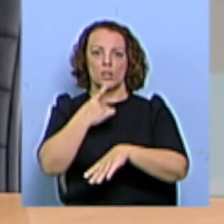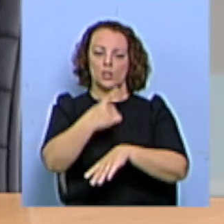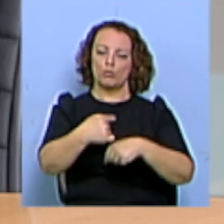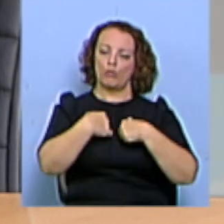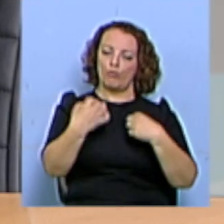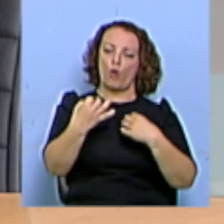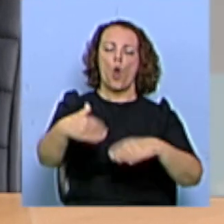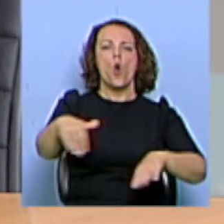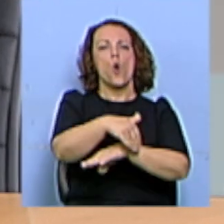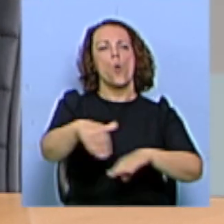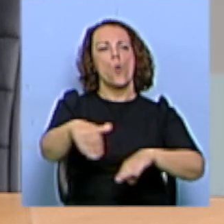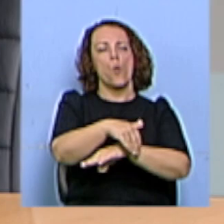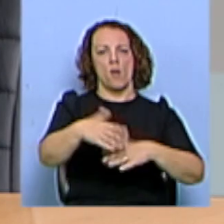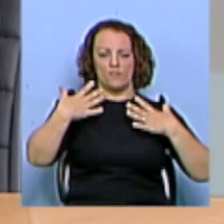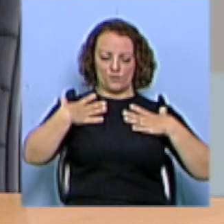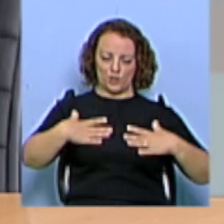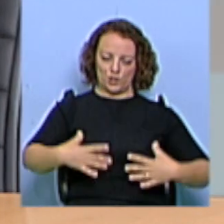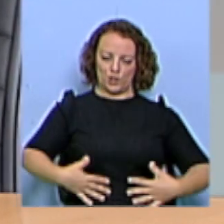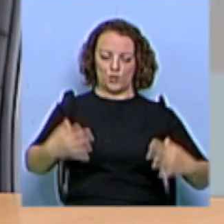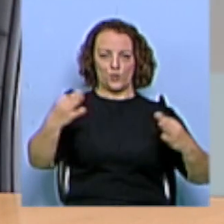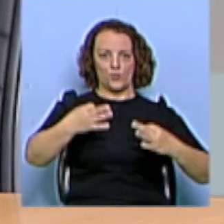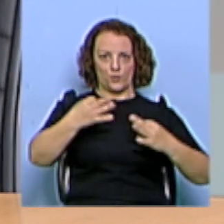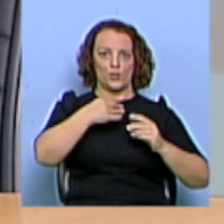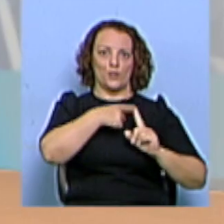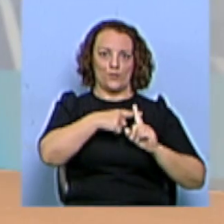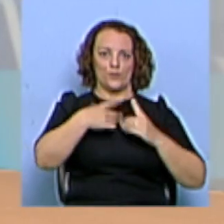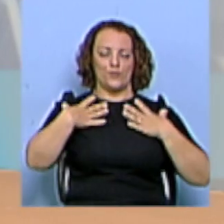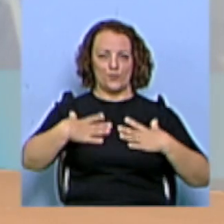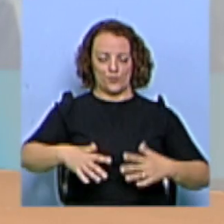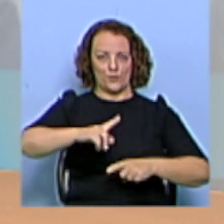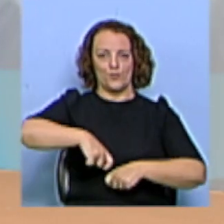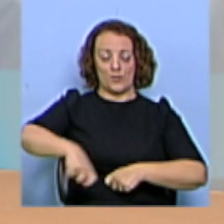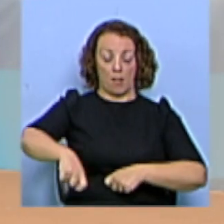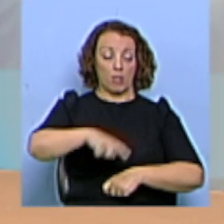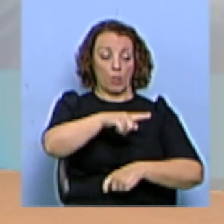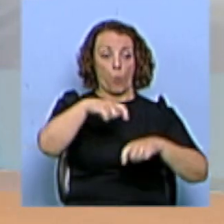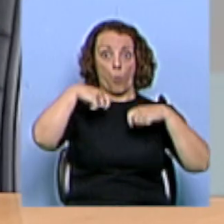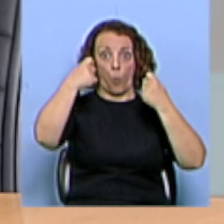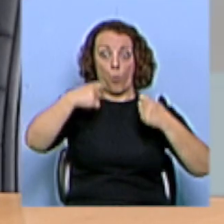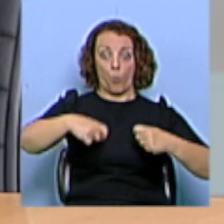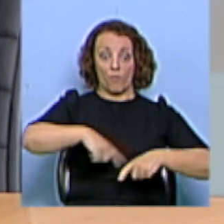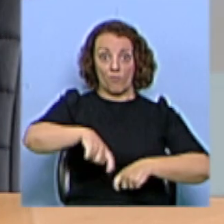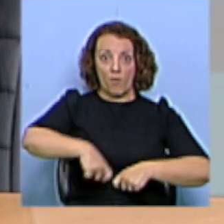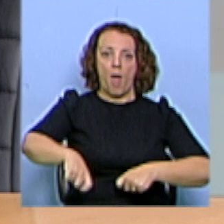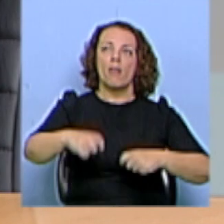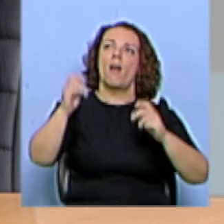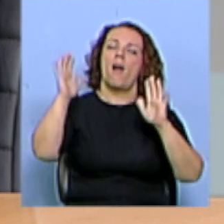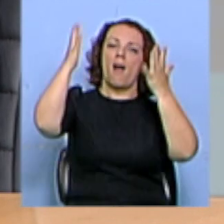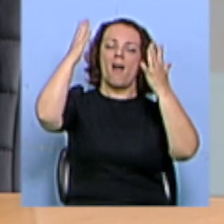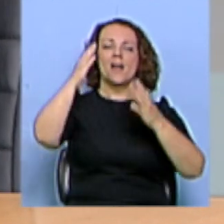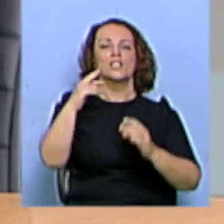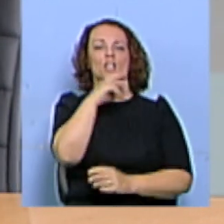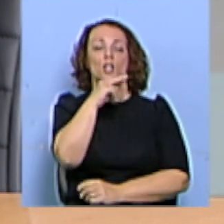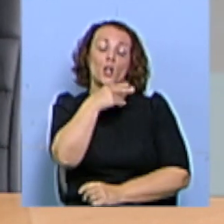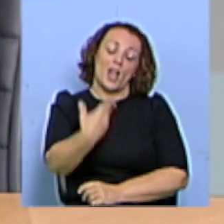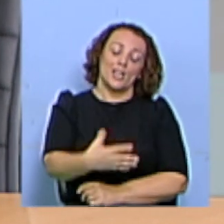na rua de Jerusalém vestido de franciscano depois desta data. Isso levou a que os frades proclamassem Santo António, portanto faz este ano 100 anos, e por